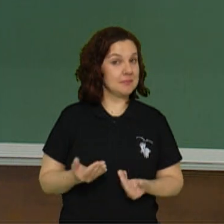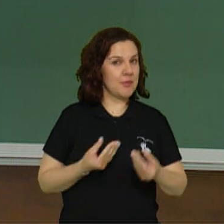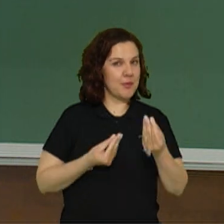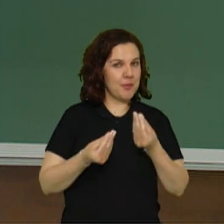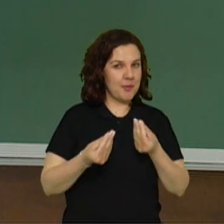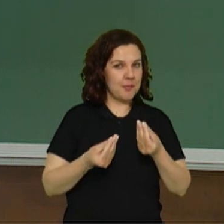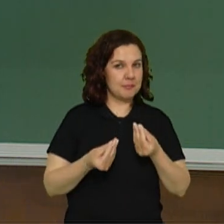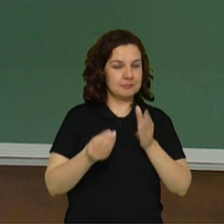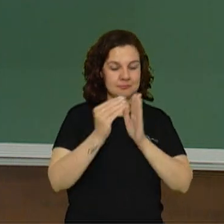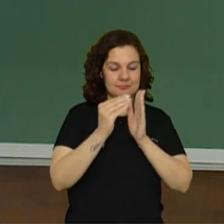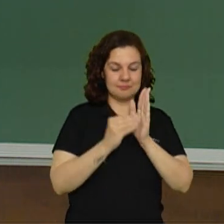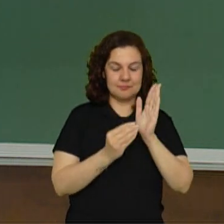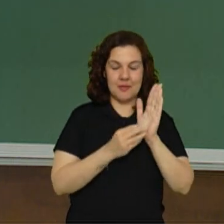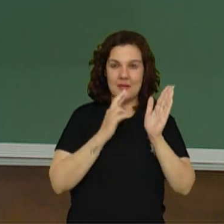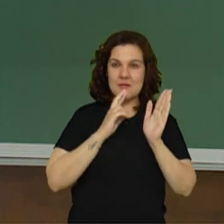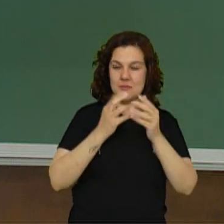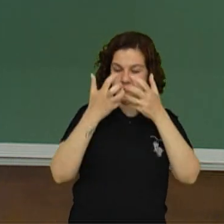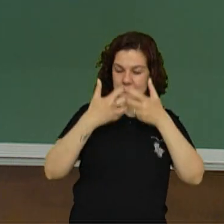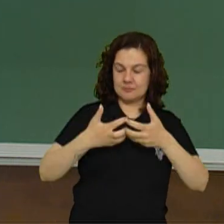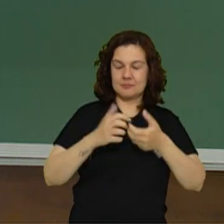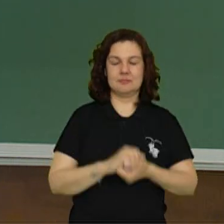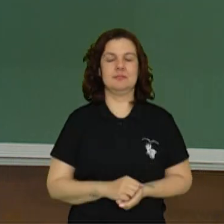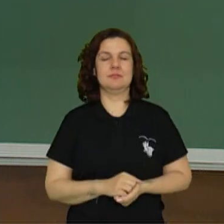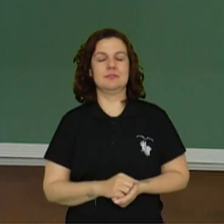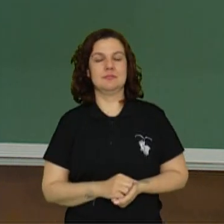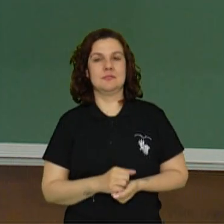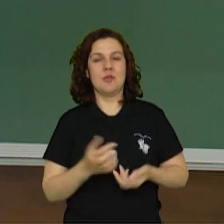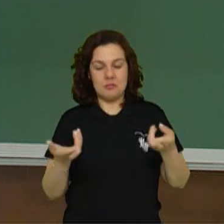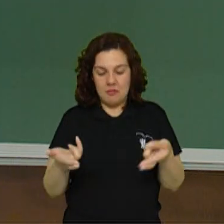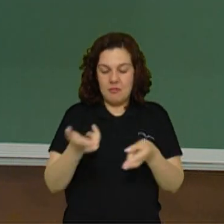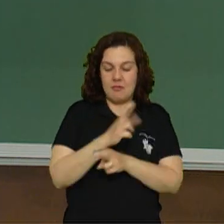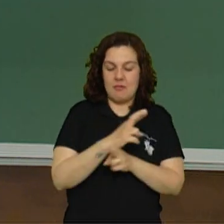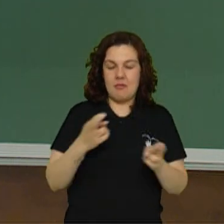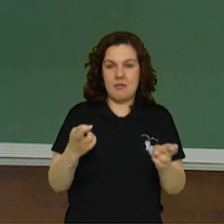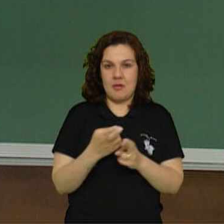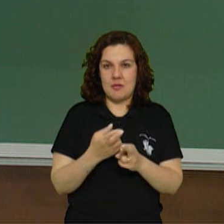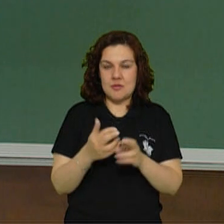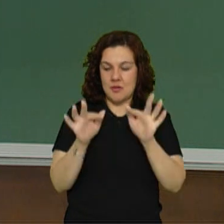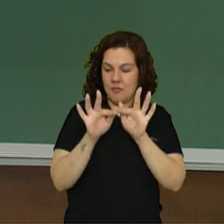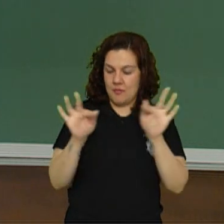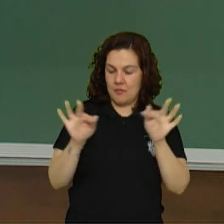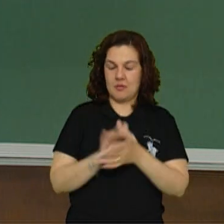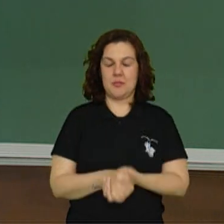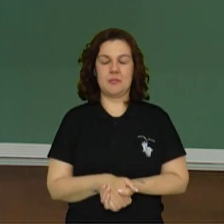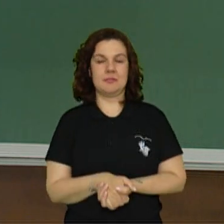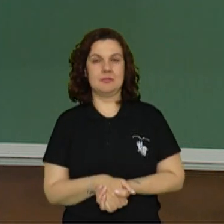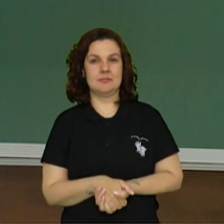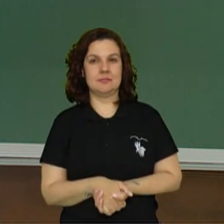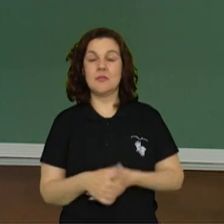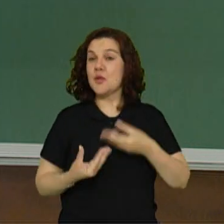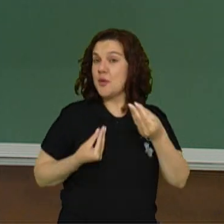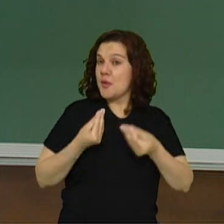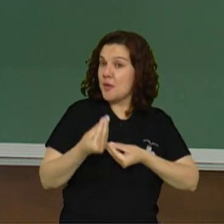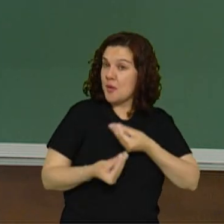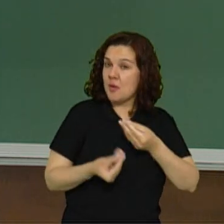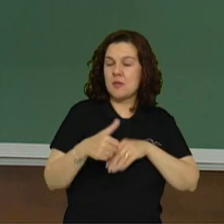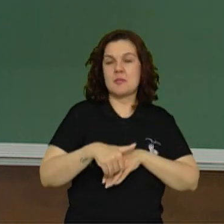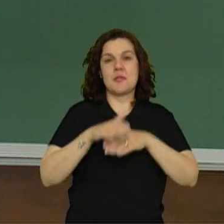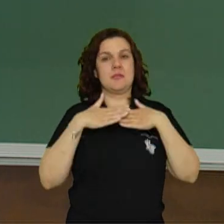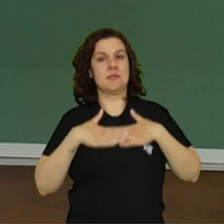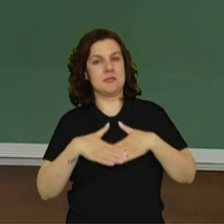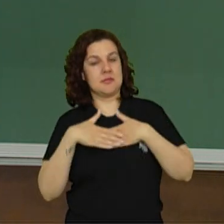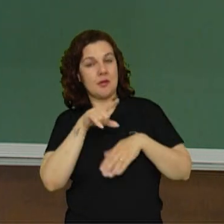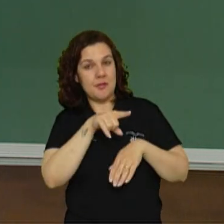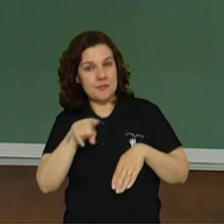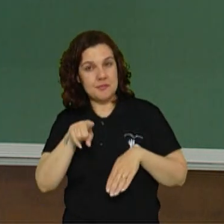Como é que foi? Resolveu fazendo um esqueminha? Resolveu só relacionando as fórmulas, né? Como for mais confortável